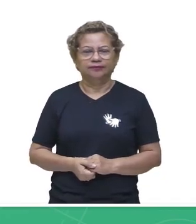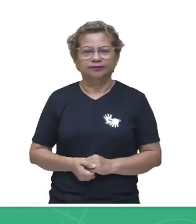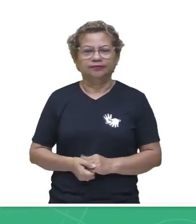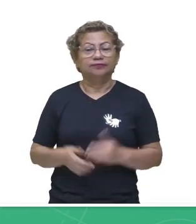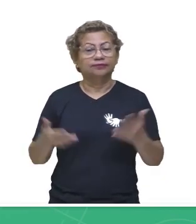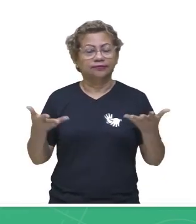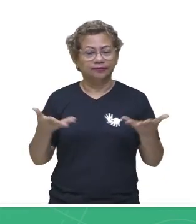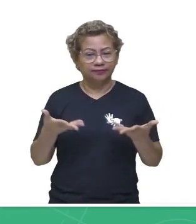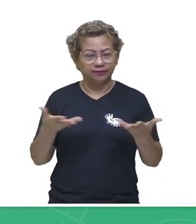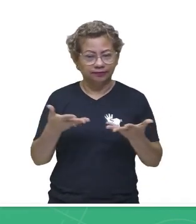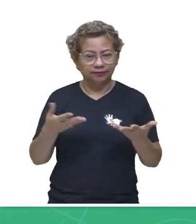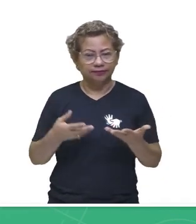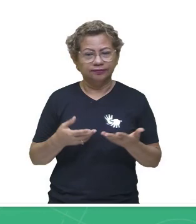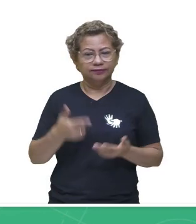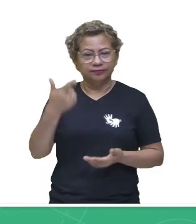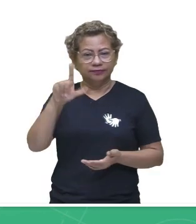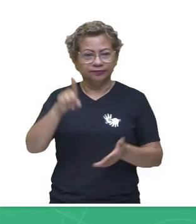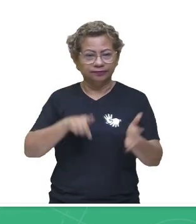questão 28.